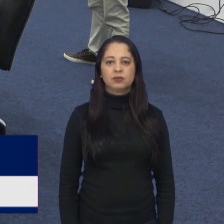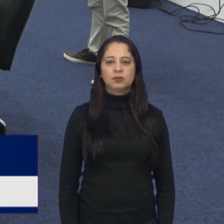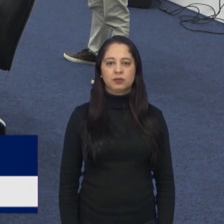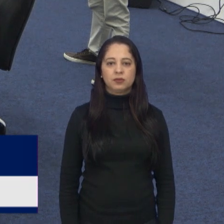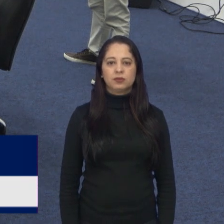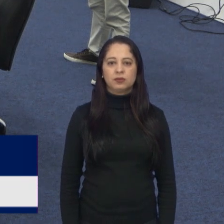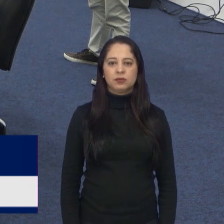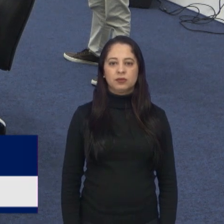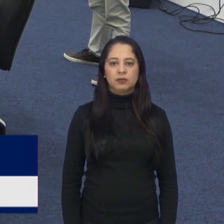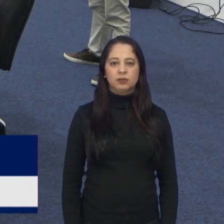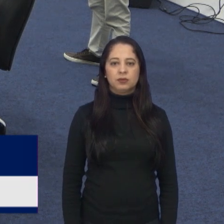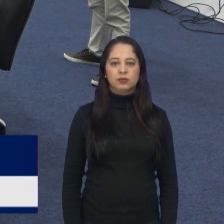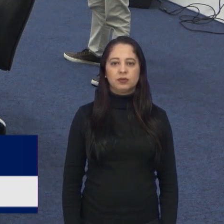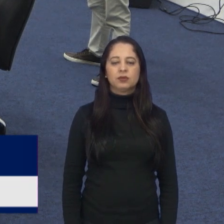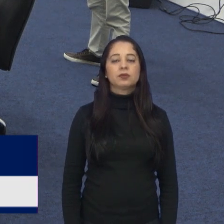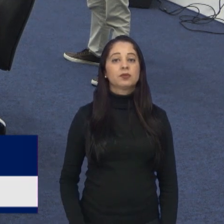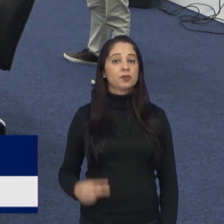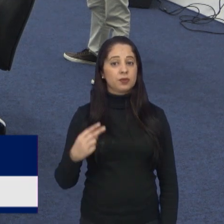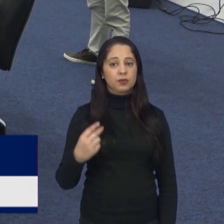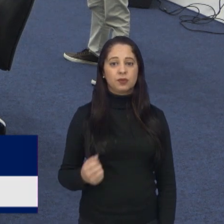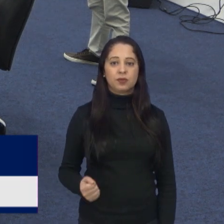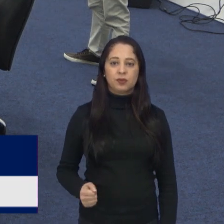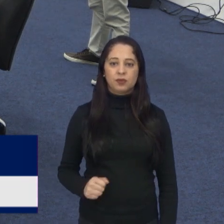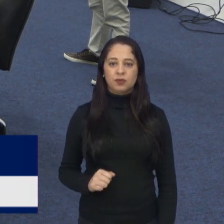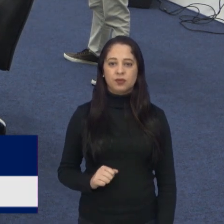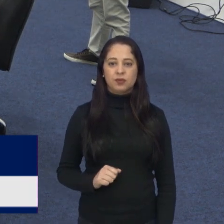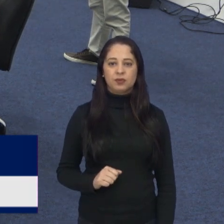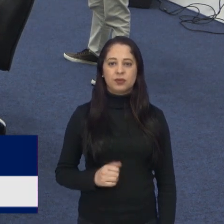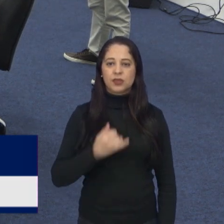Justificativa de votação. Encaminhamento de votação.